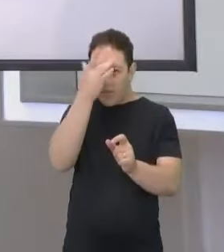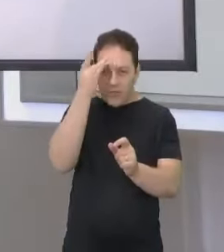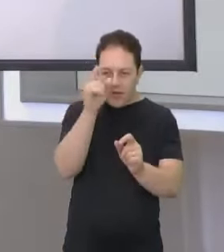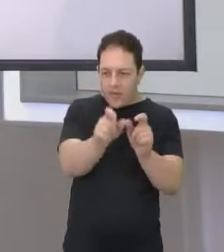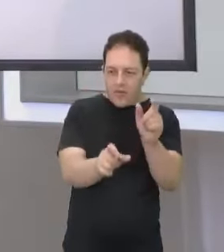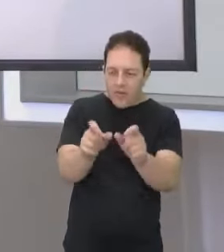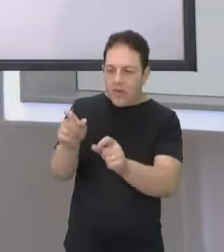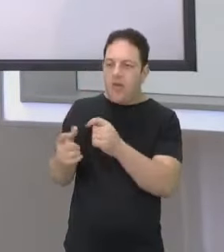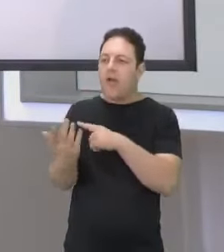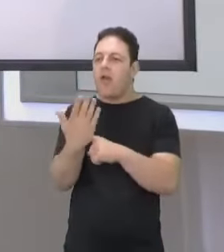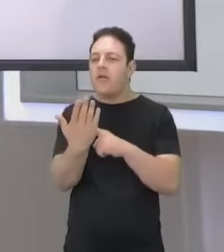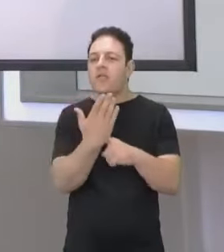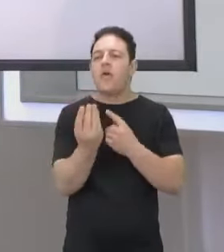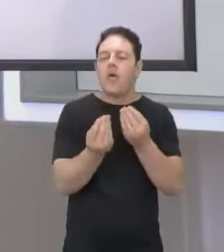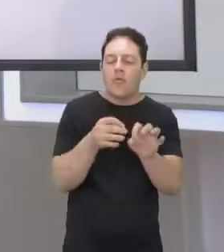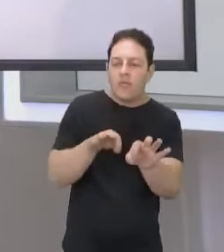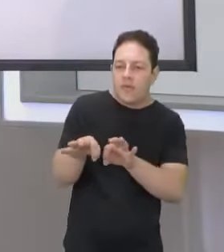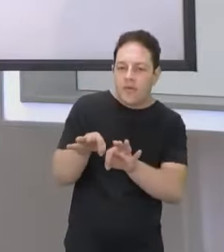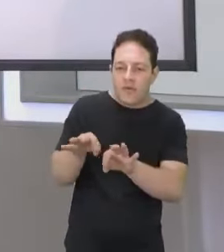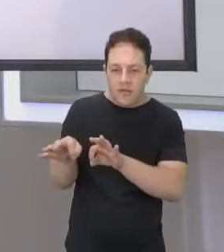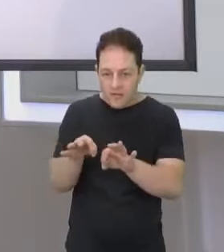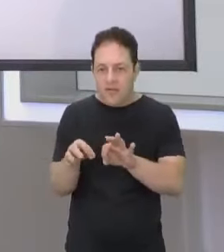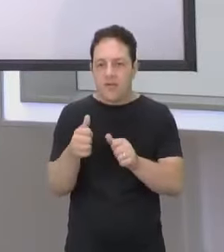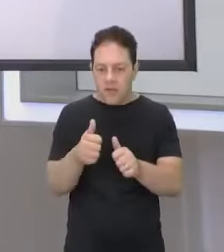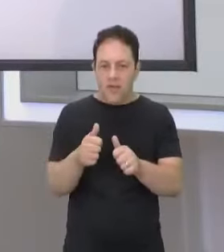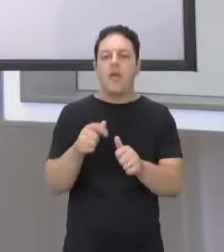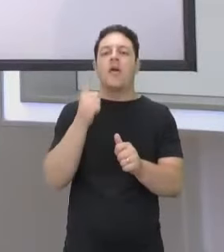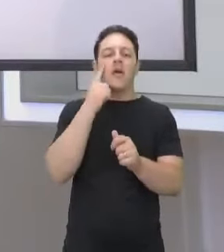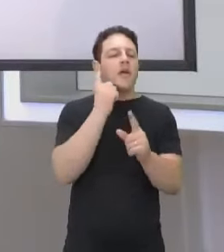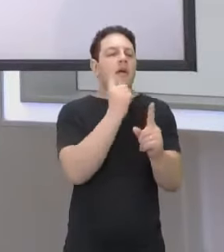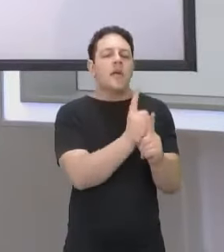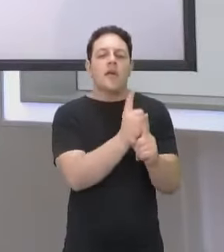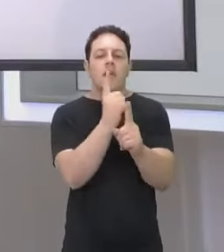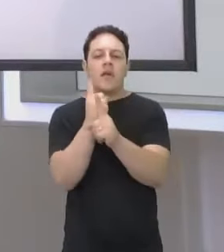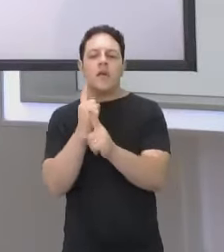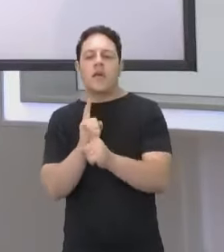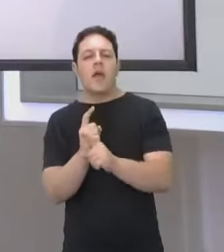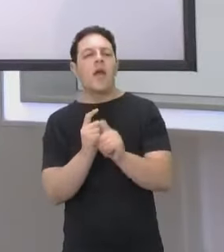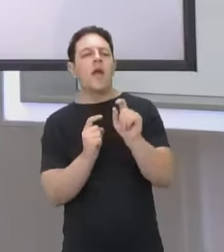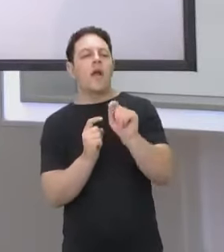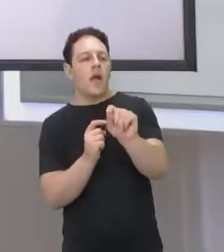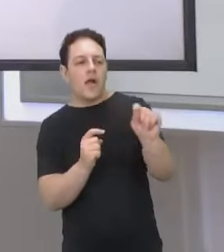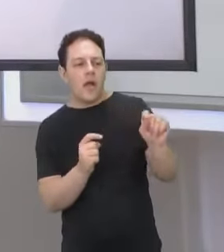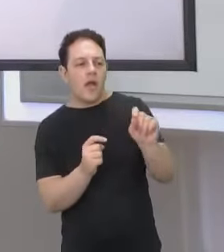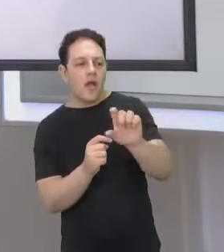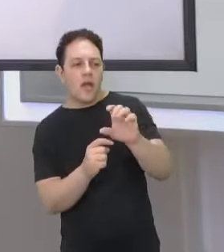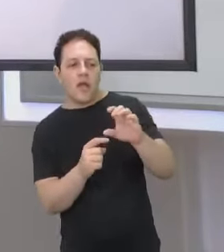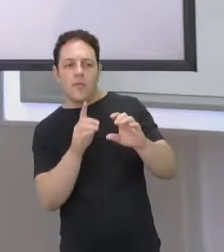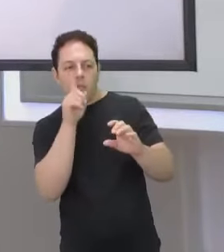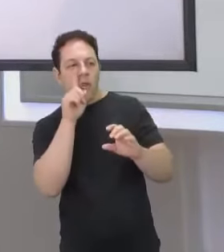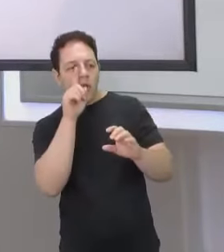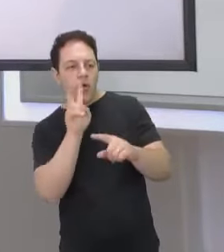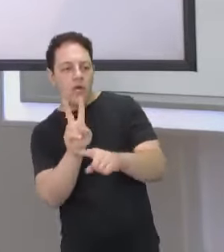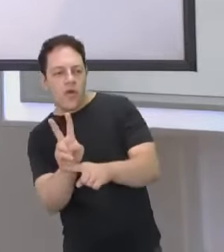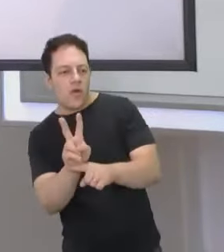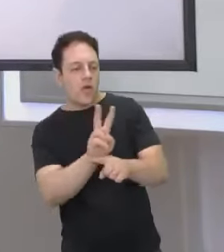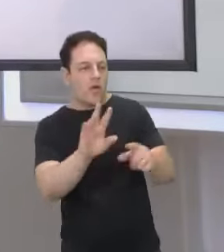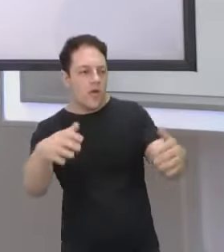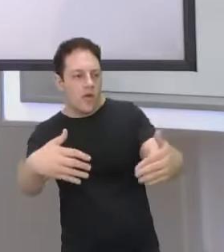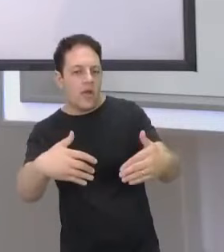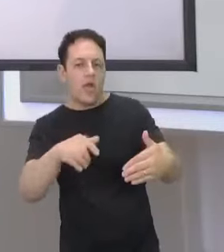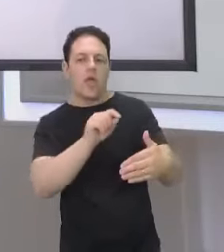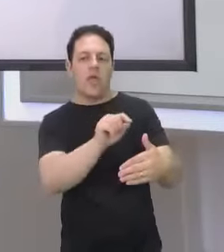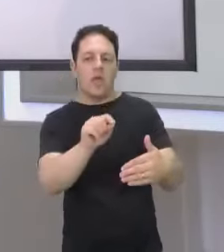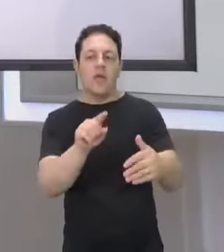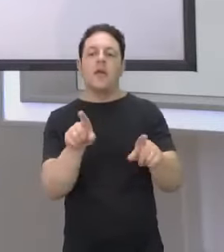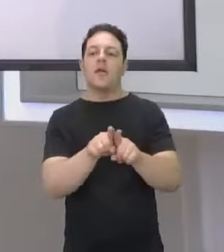pessoas que vão estruturar esse plano comigo, identificar quem são os meus clientes, quem vai ser protegido e quem